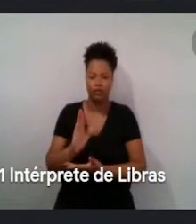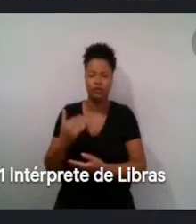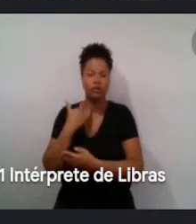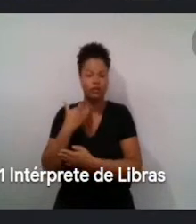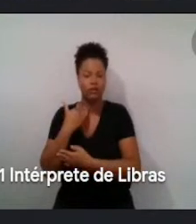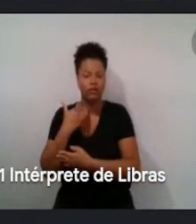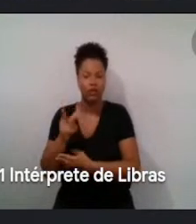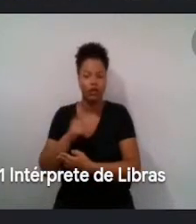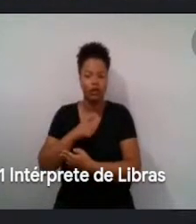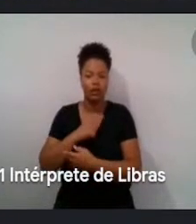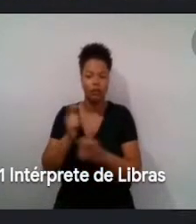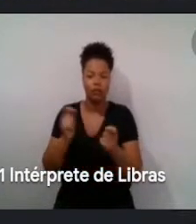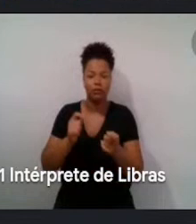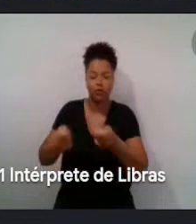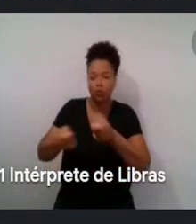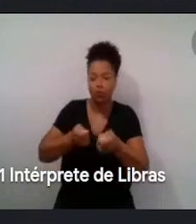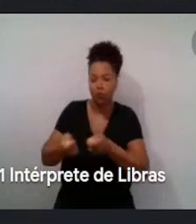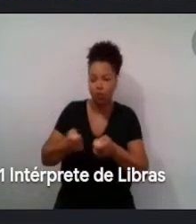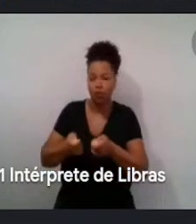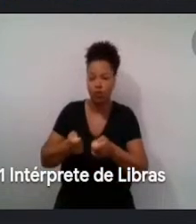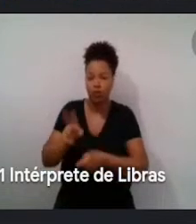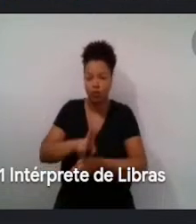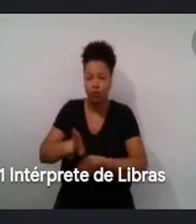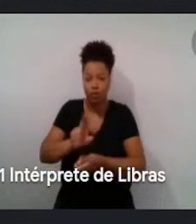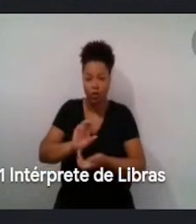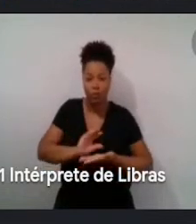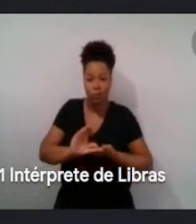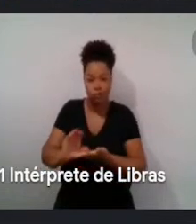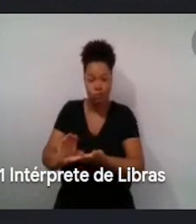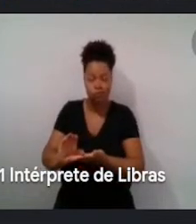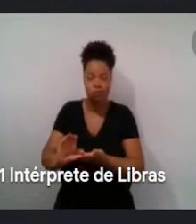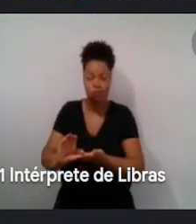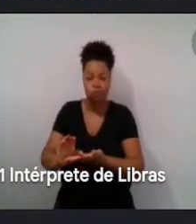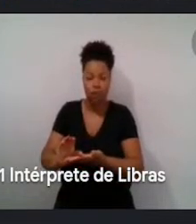impossibilidade de controle na utilização de recursos